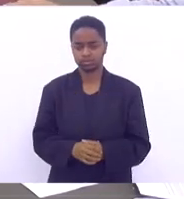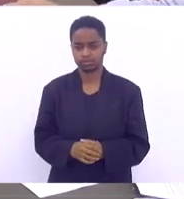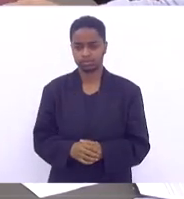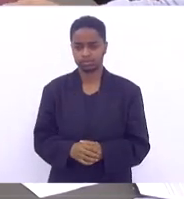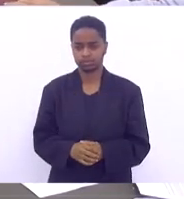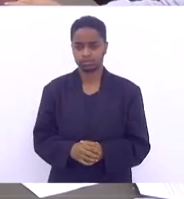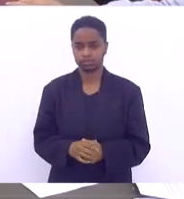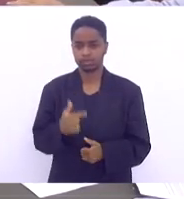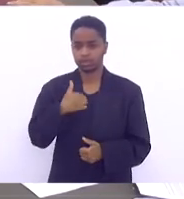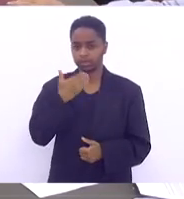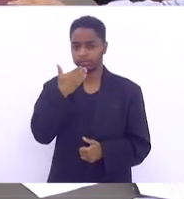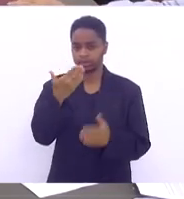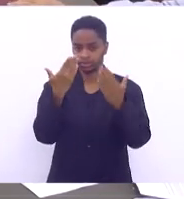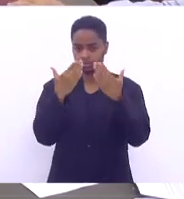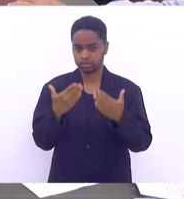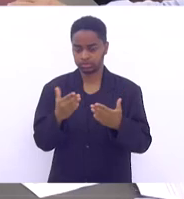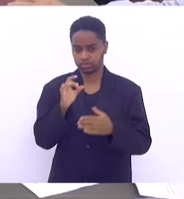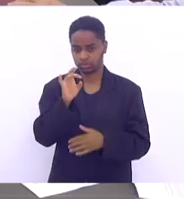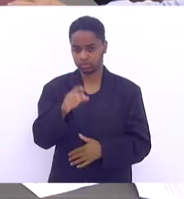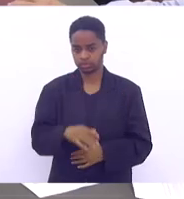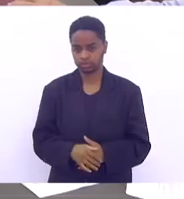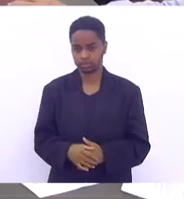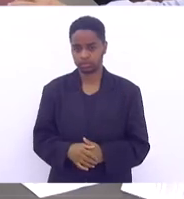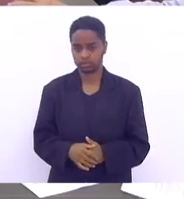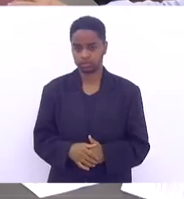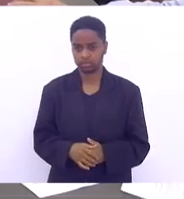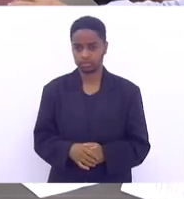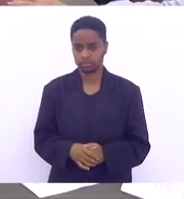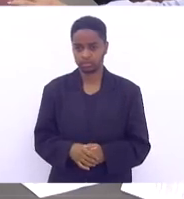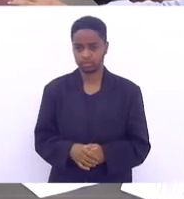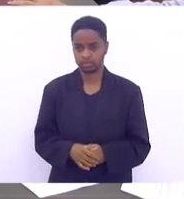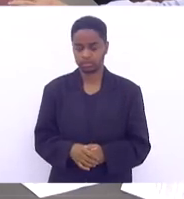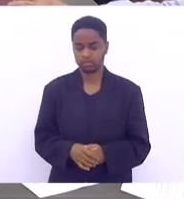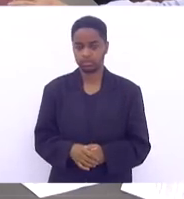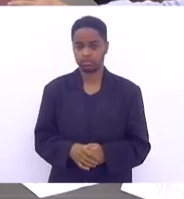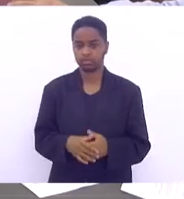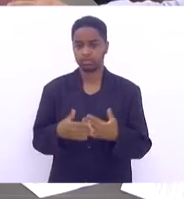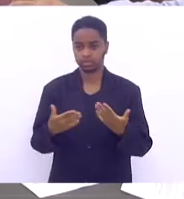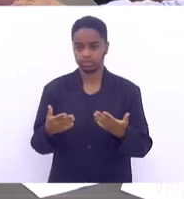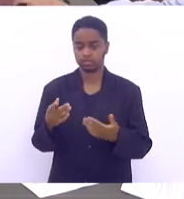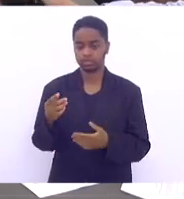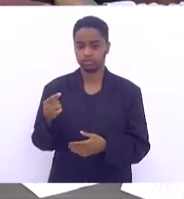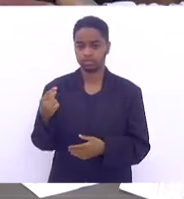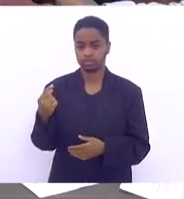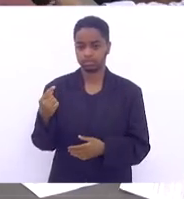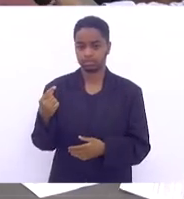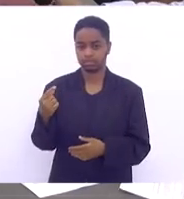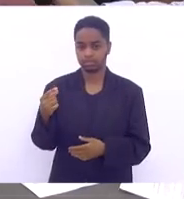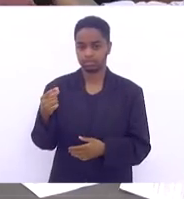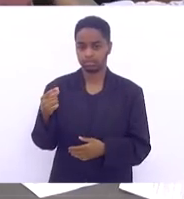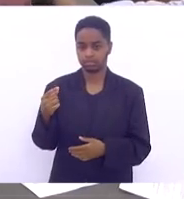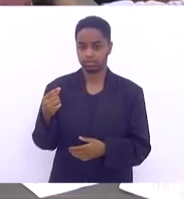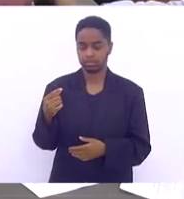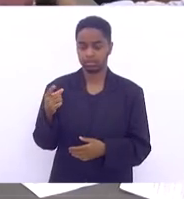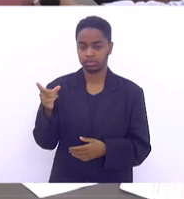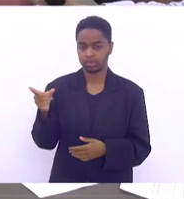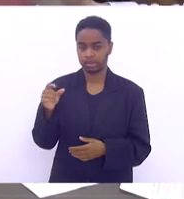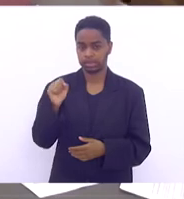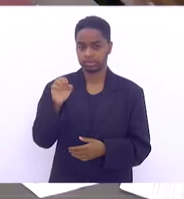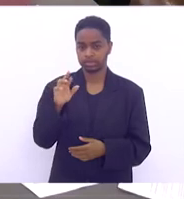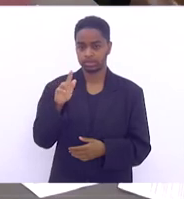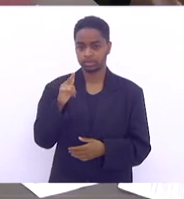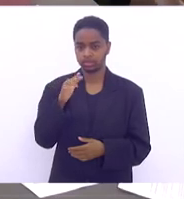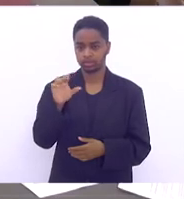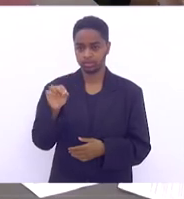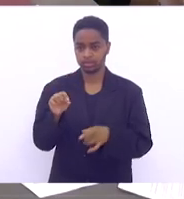vista. Eu estou só pedindo vista. Perfeito. Então, deputado Serafini pedindo vistas. Serginho. Desculpa, deputado Serginho, doutor Serginho, presidente.